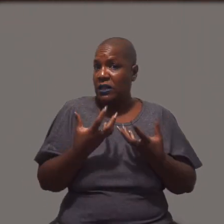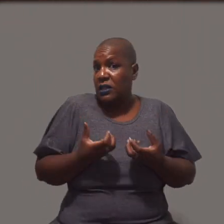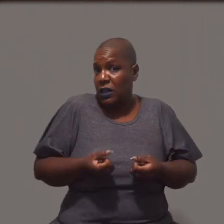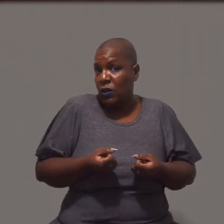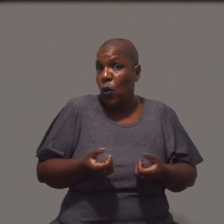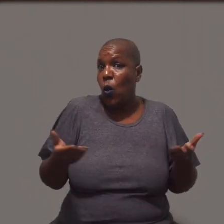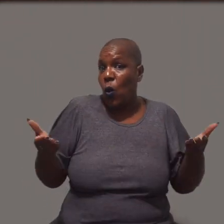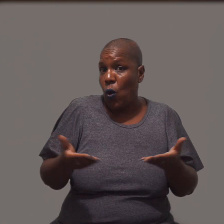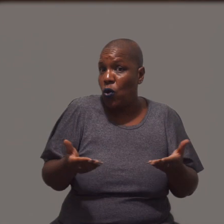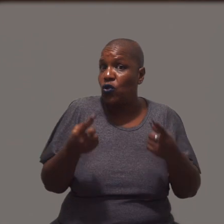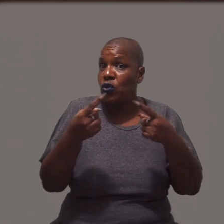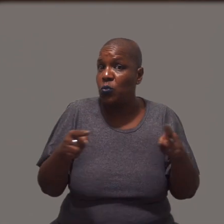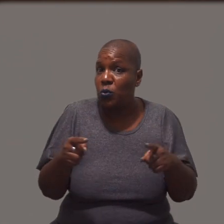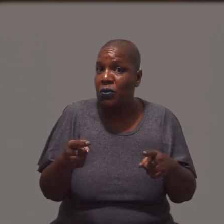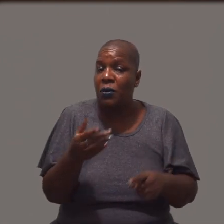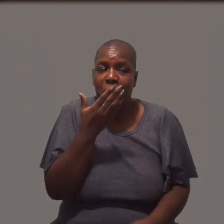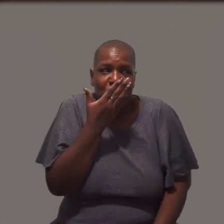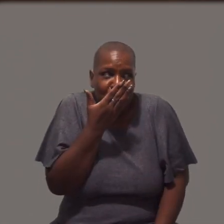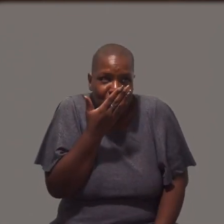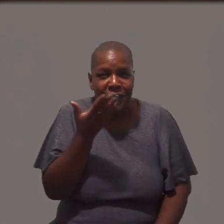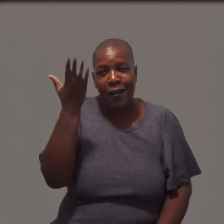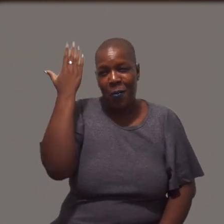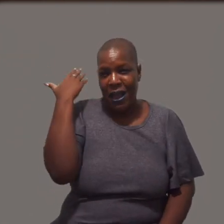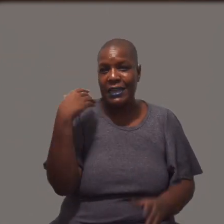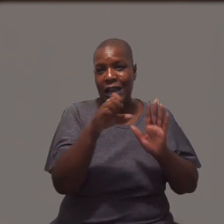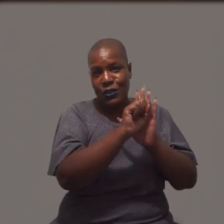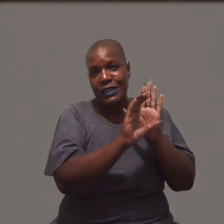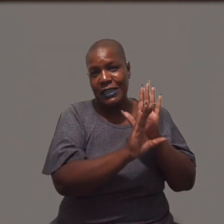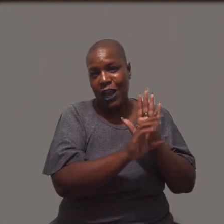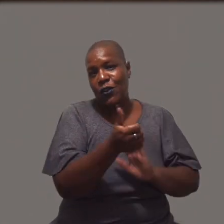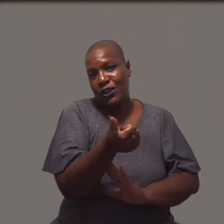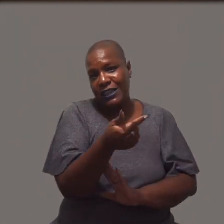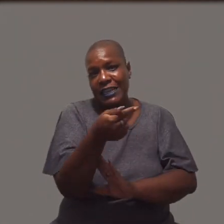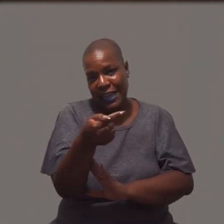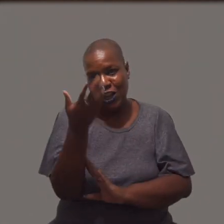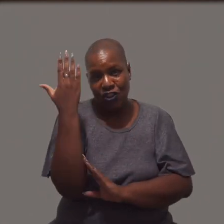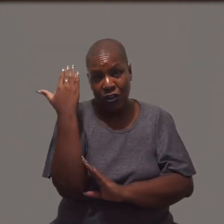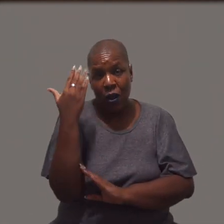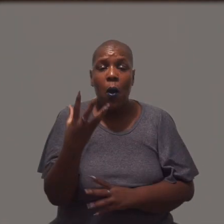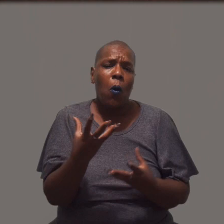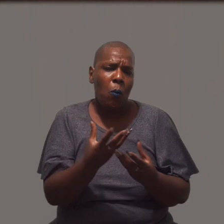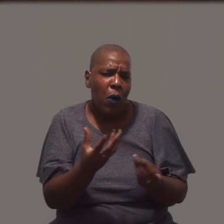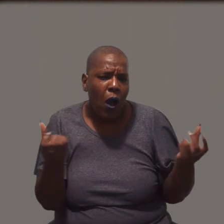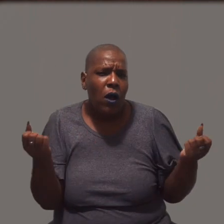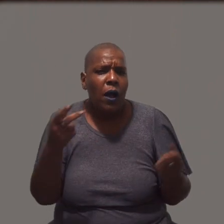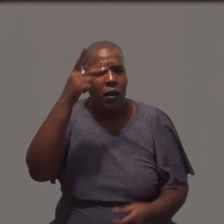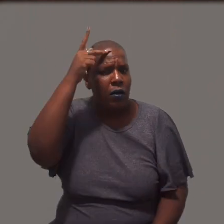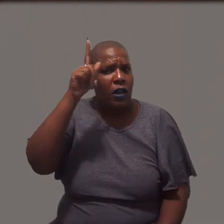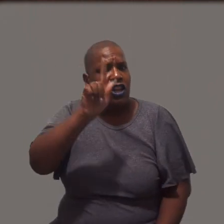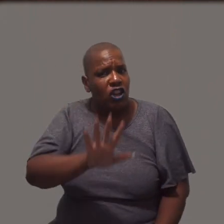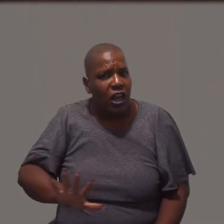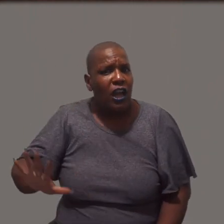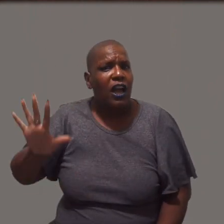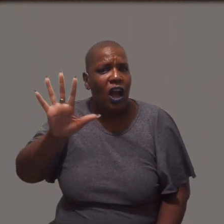como música no Ocidente poderia ser ridicularizado no século XVII. Muitas pessoas, no entanto, compartilham a ideia